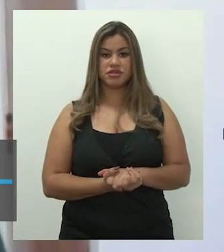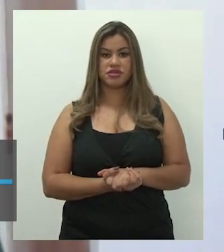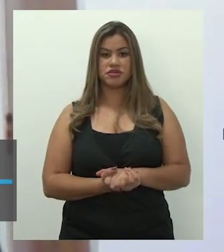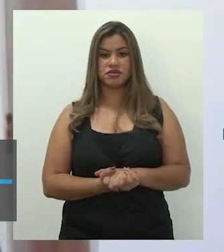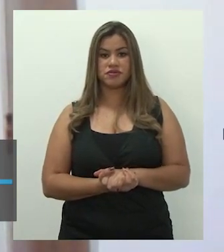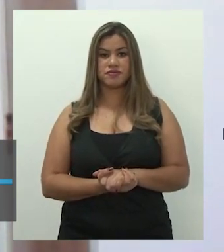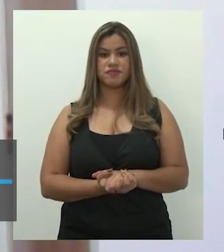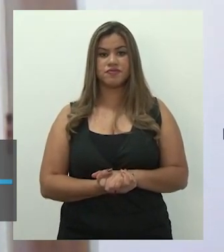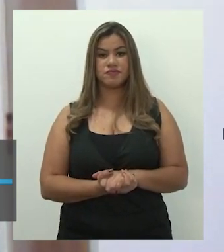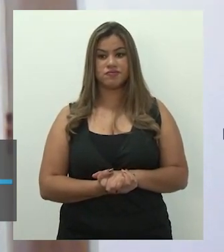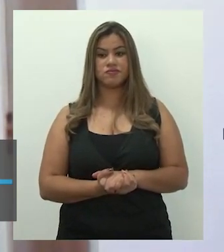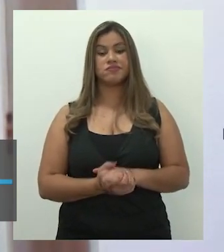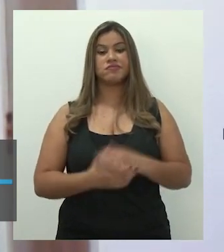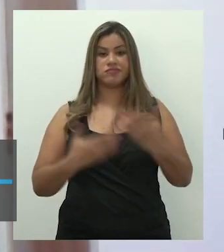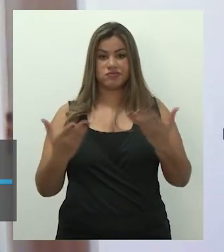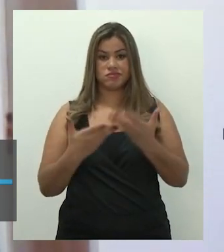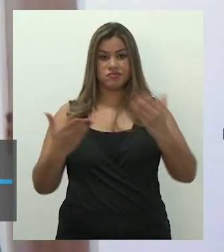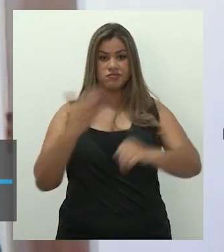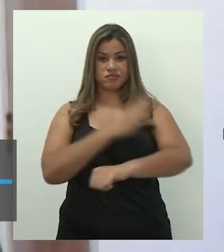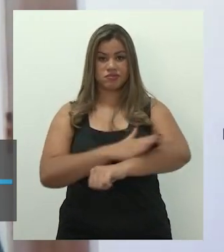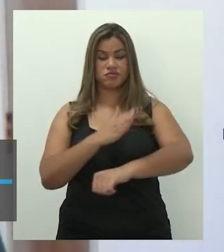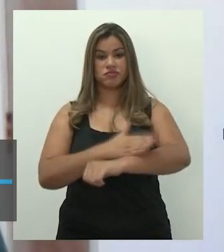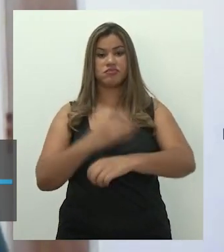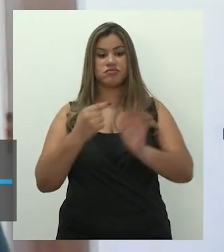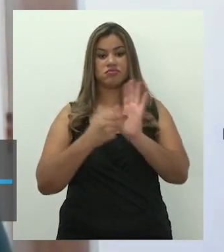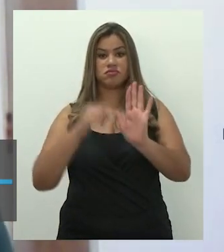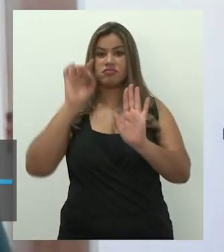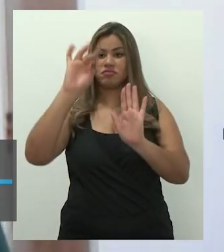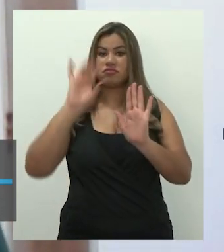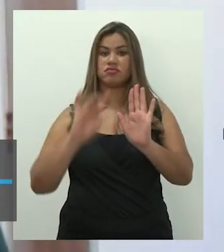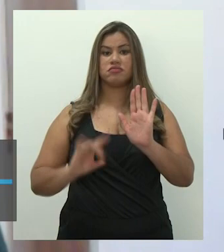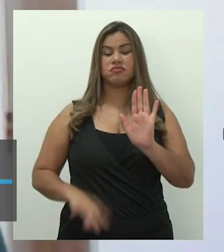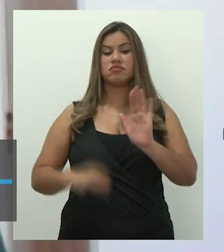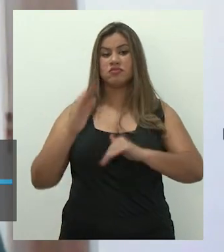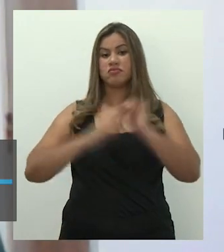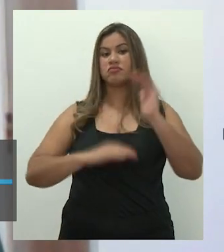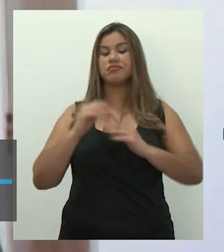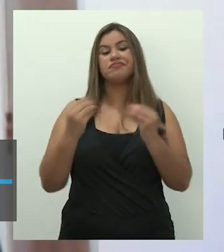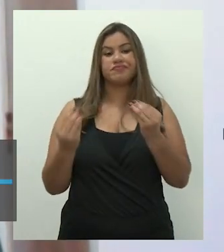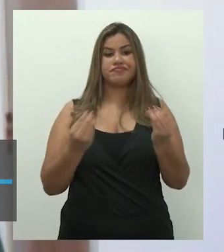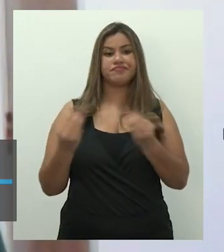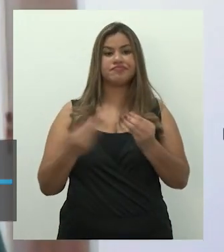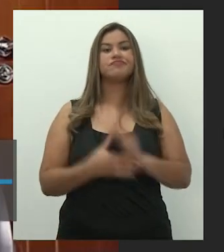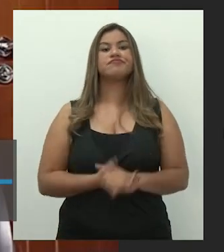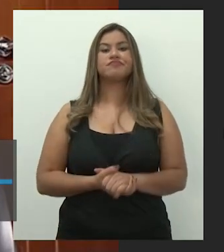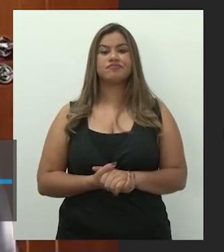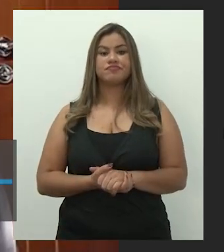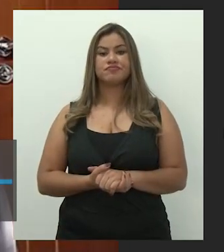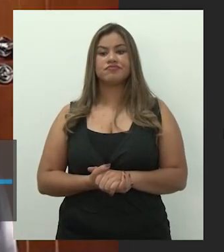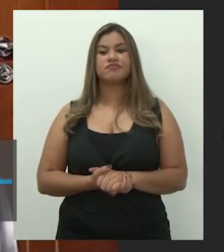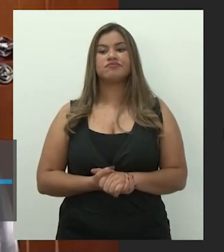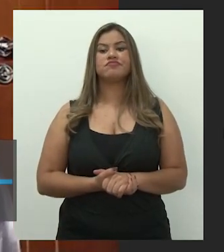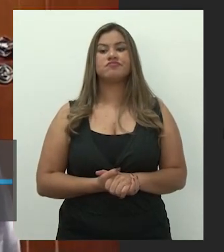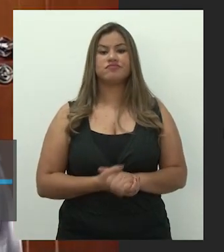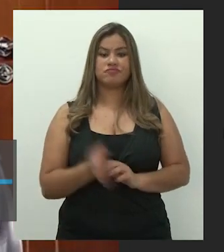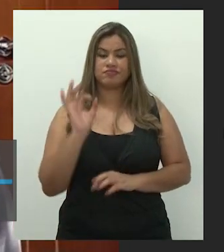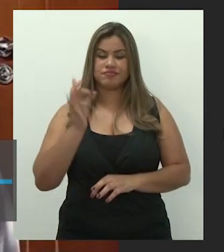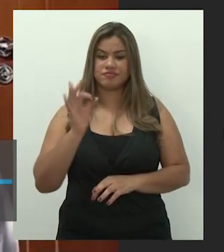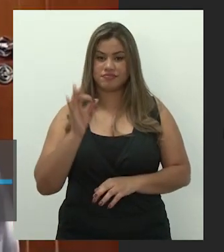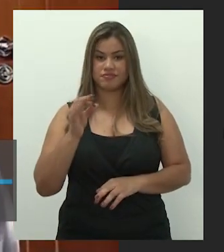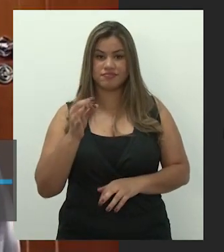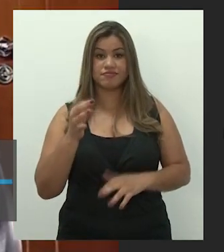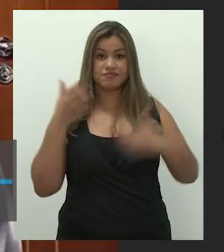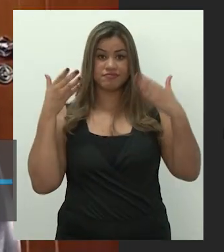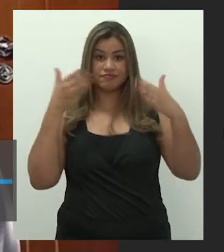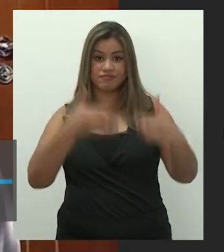a descrição de cada uma dessas habilidades. Renan? Isso, para dar ênfase na nossa TPC